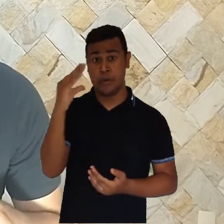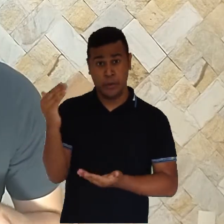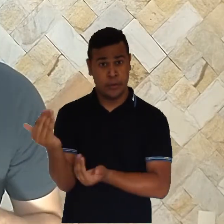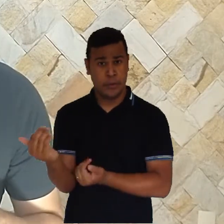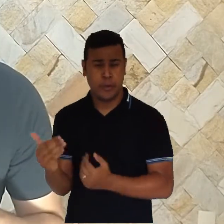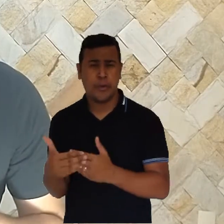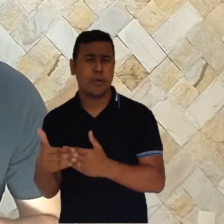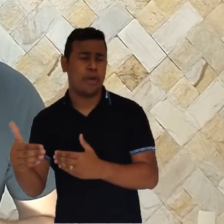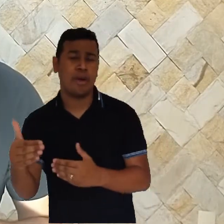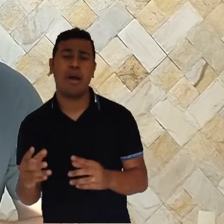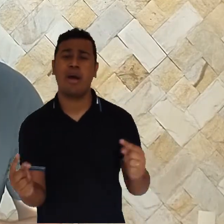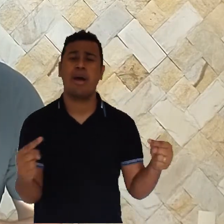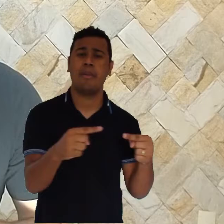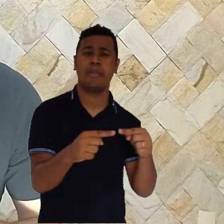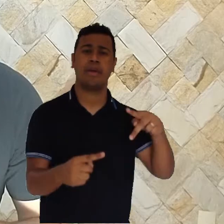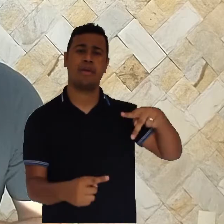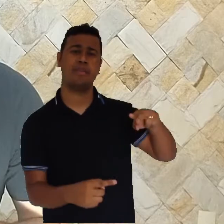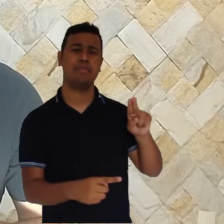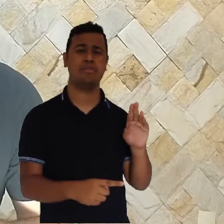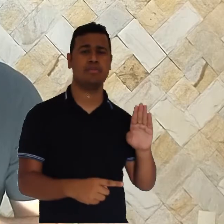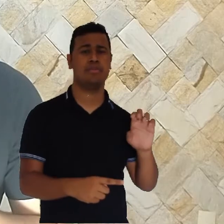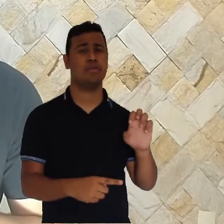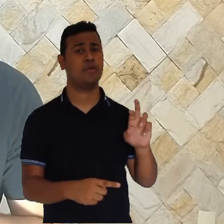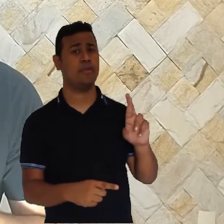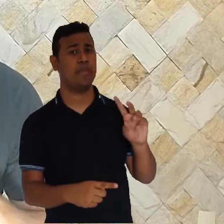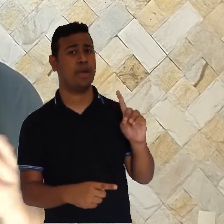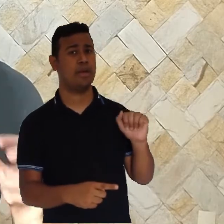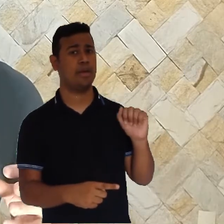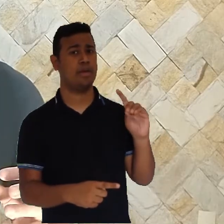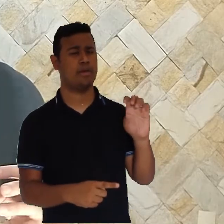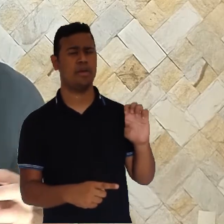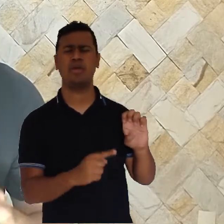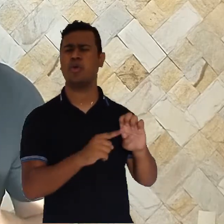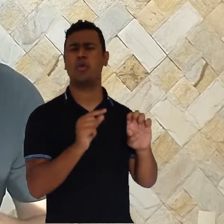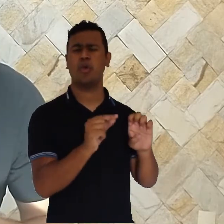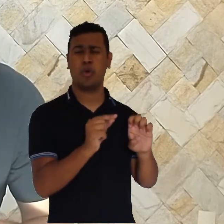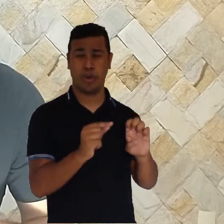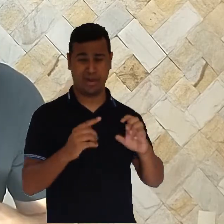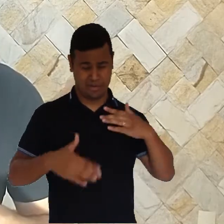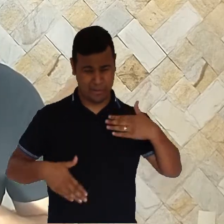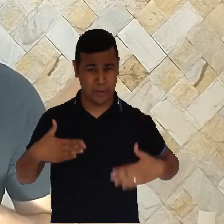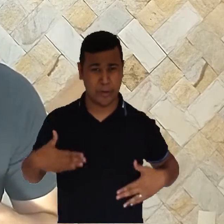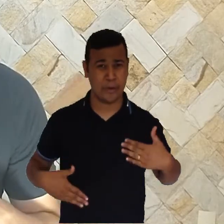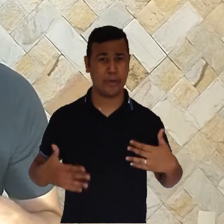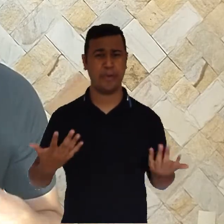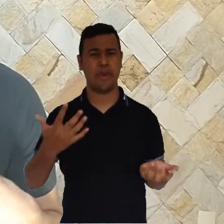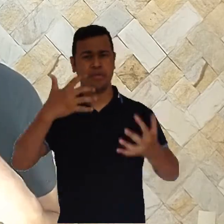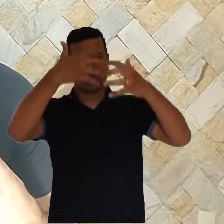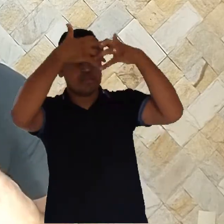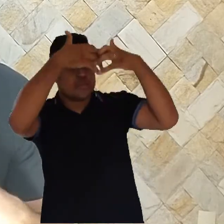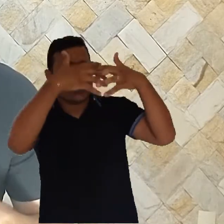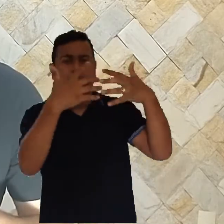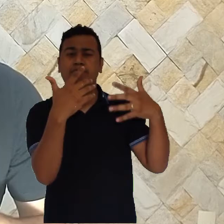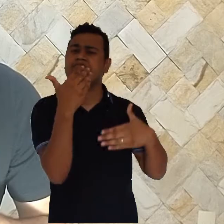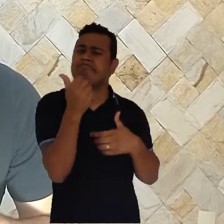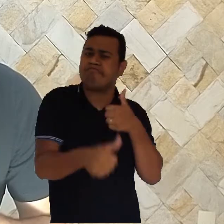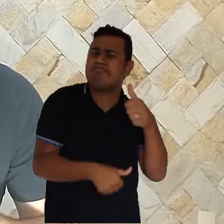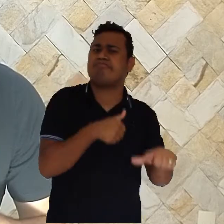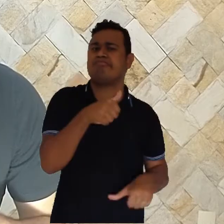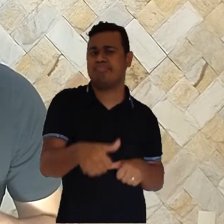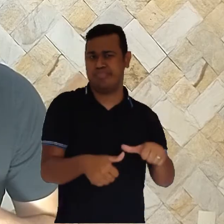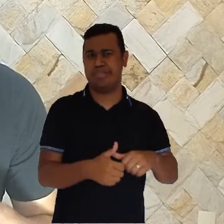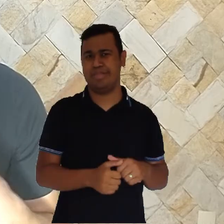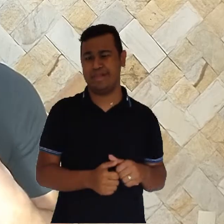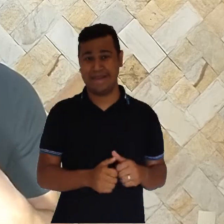com a puberdade, quando intensas mudanças físicas e psicológicas ocorrem, o que afeta diretamente a visão